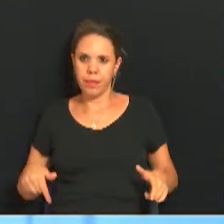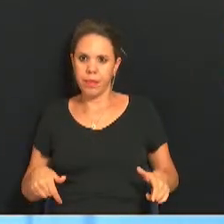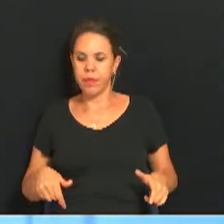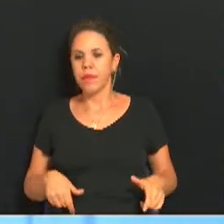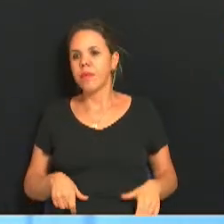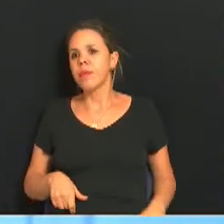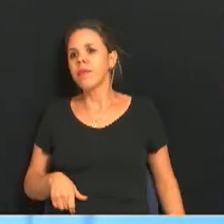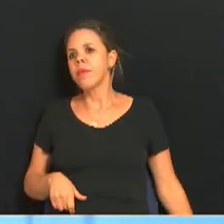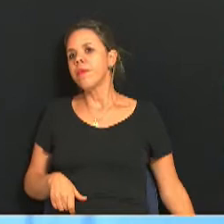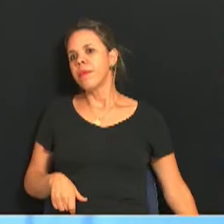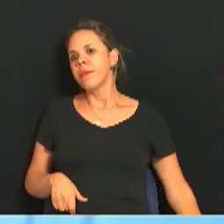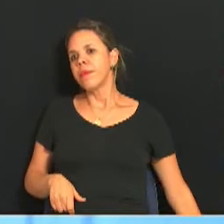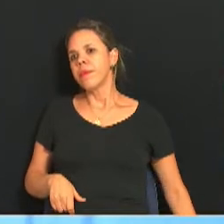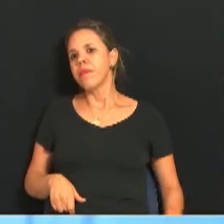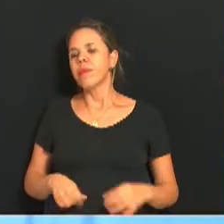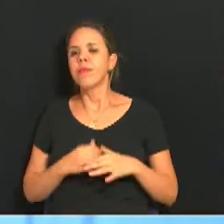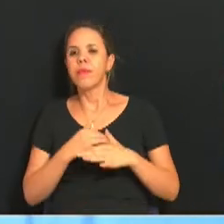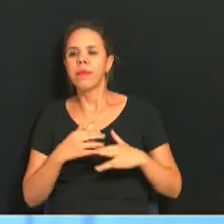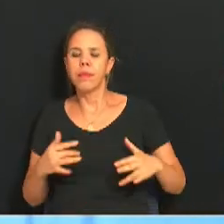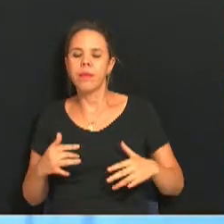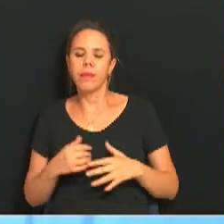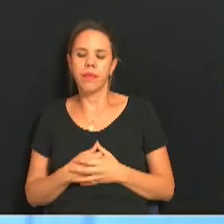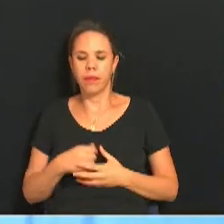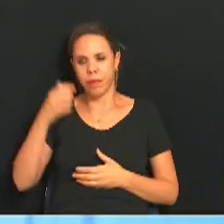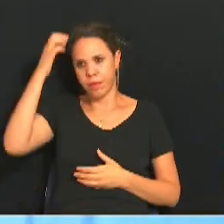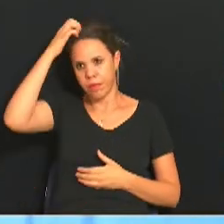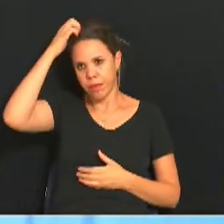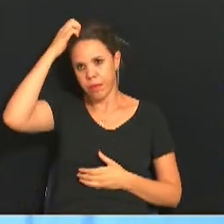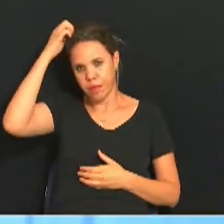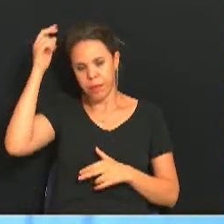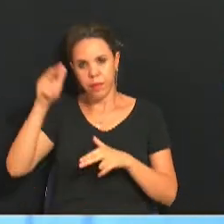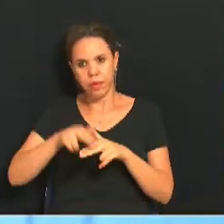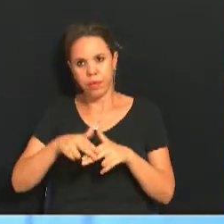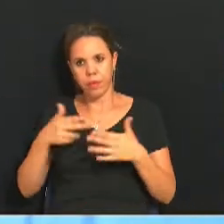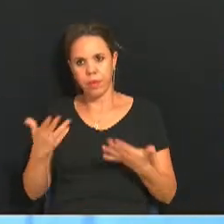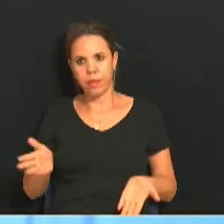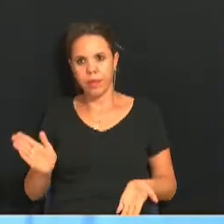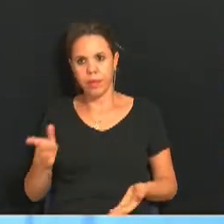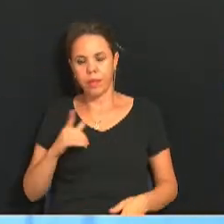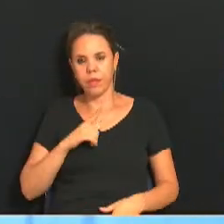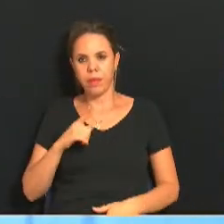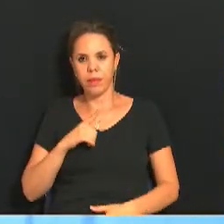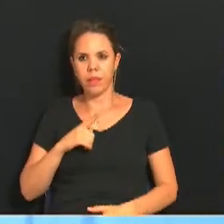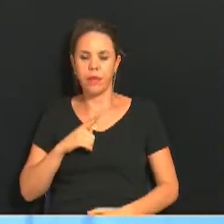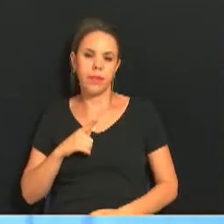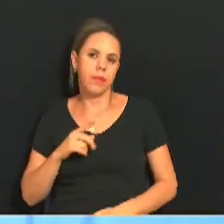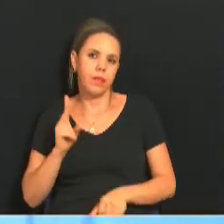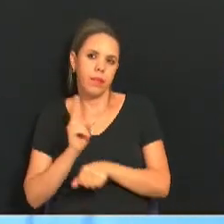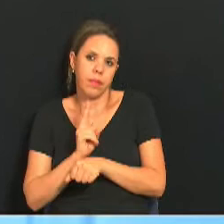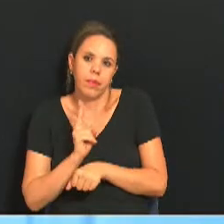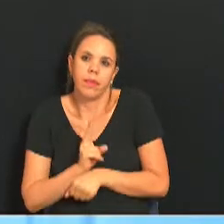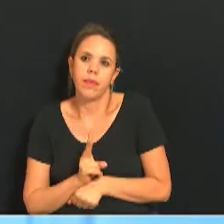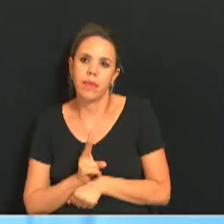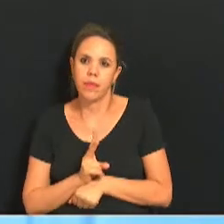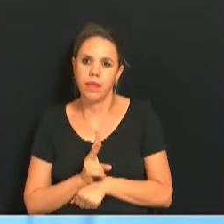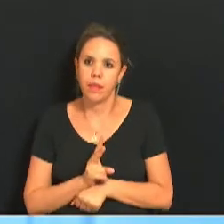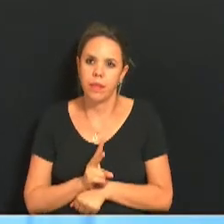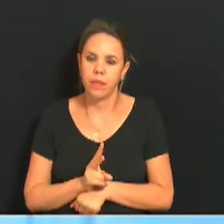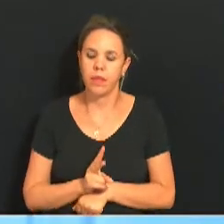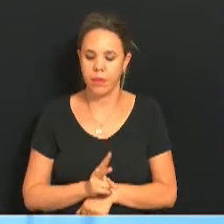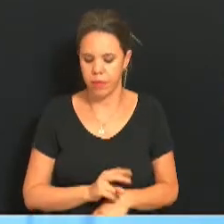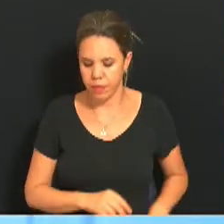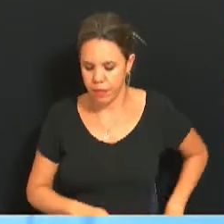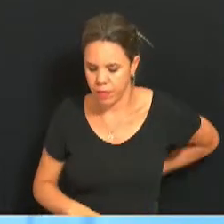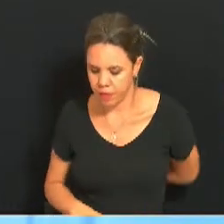do Google Apps e essa poligonal do complexo e por sua vez já tem uma área de proteção que a chamada área envolto